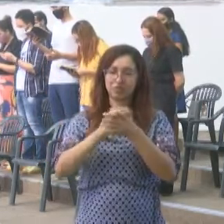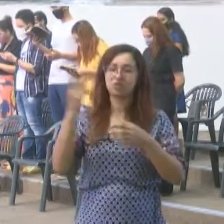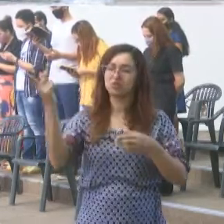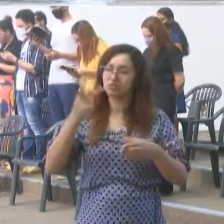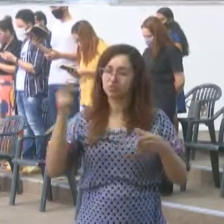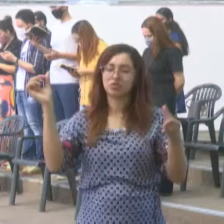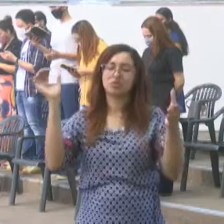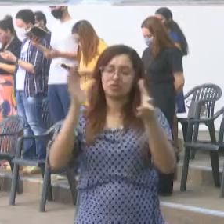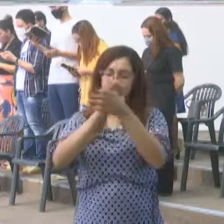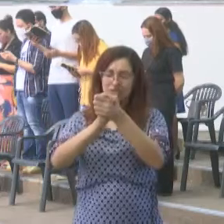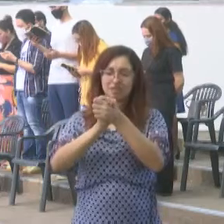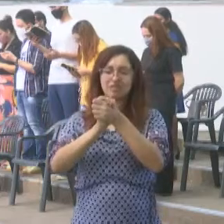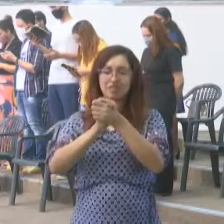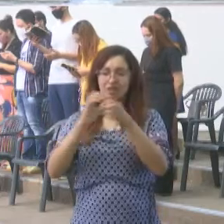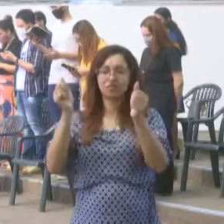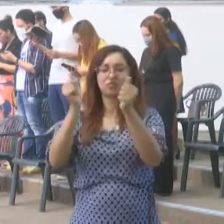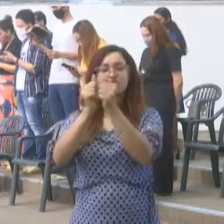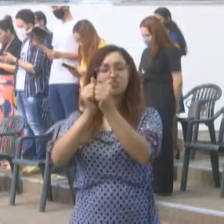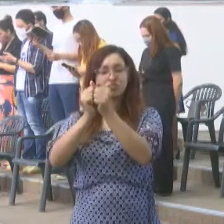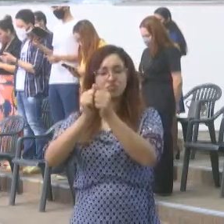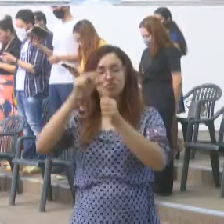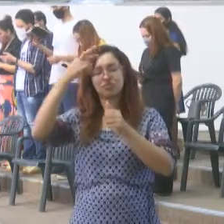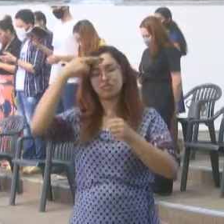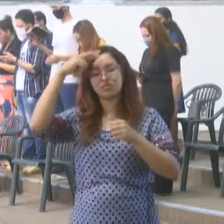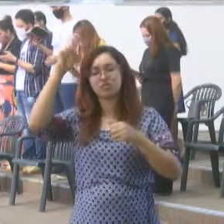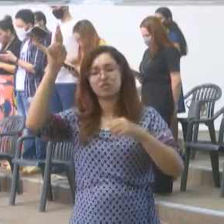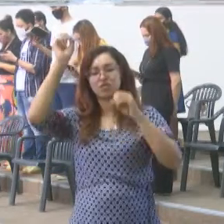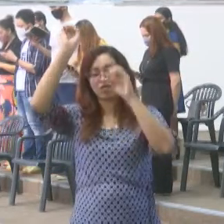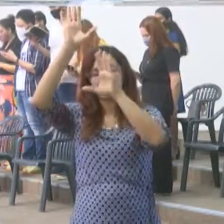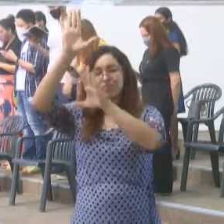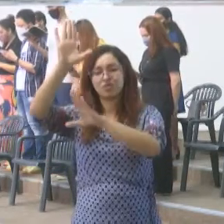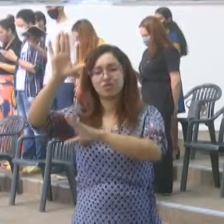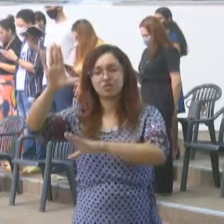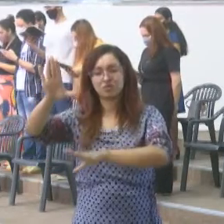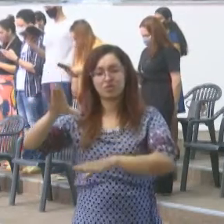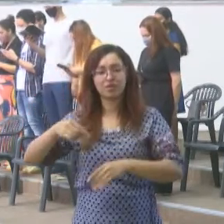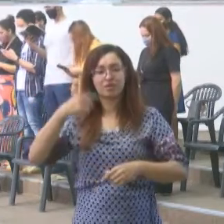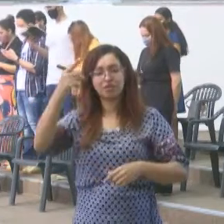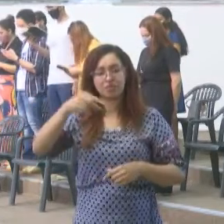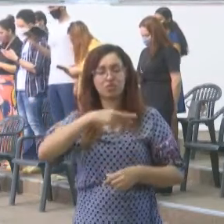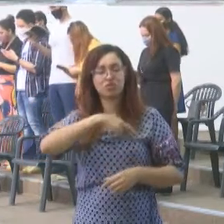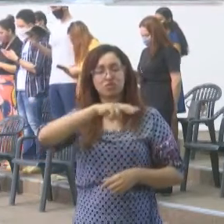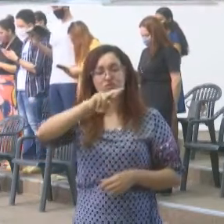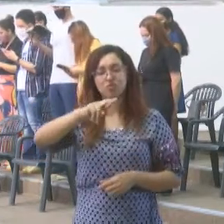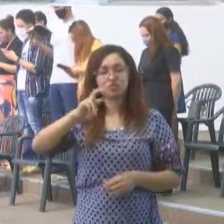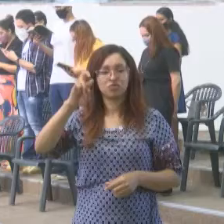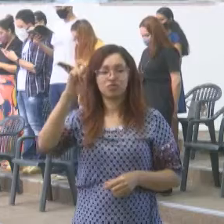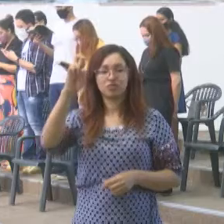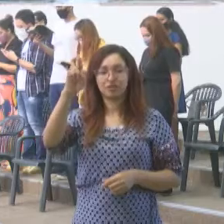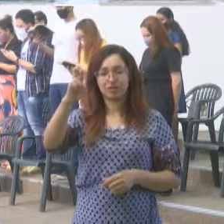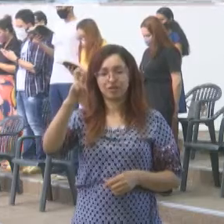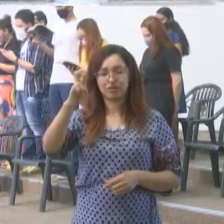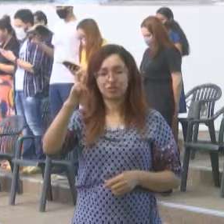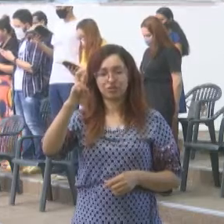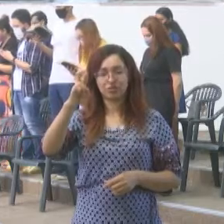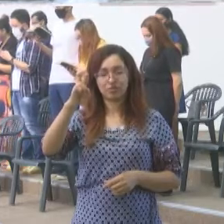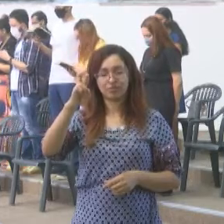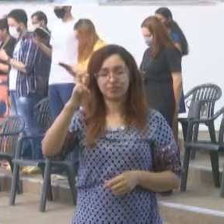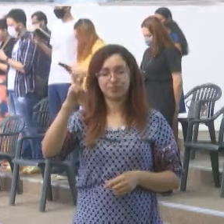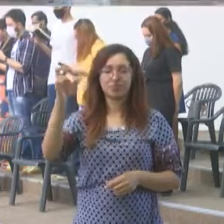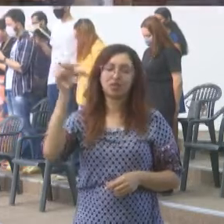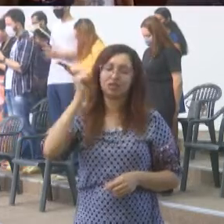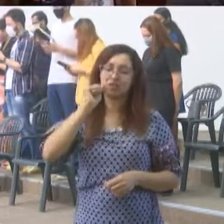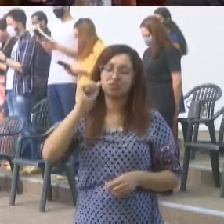mulher. Coabitou com ela, e o Senhor lhe concedeu que concebesse, e teve um filho. Então